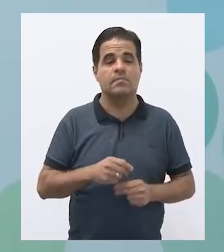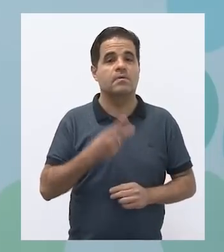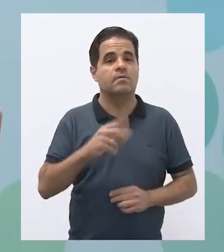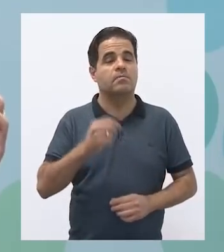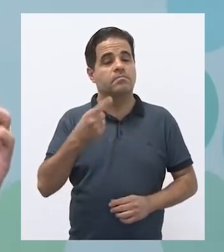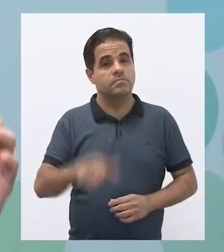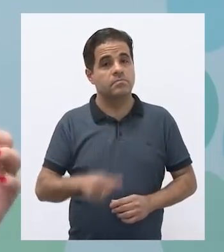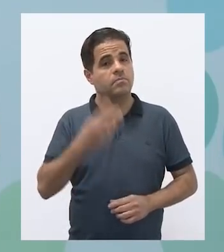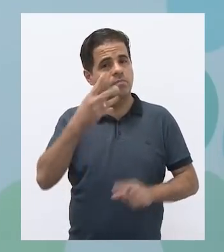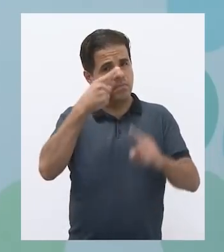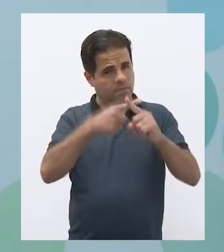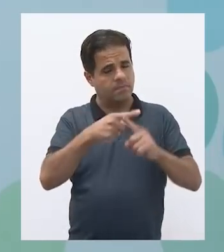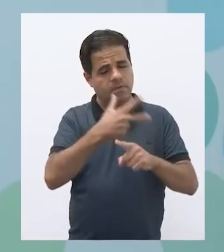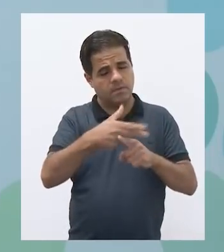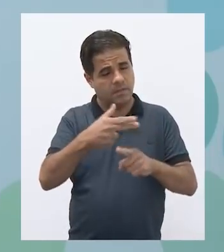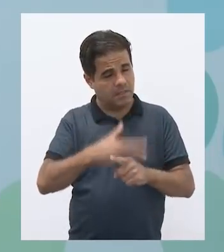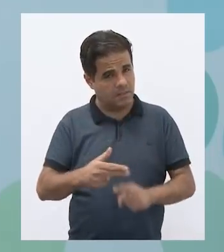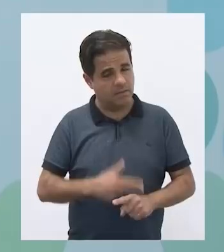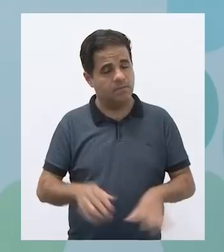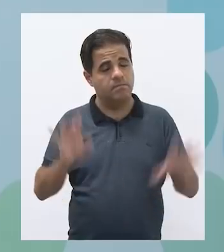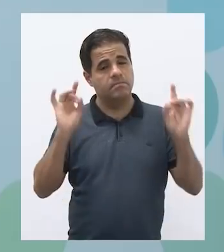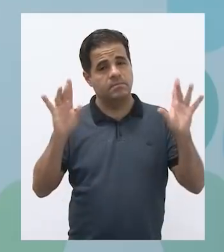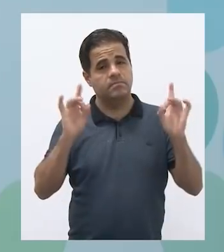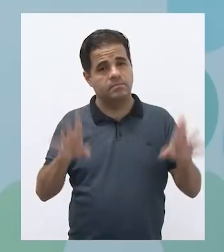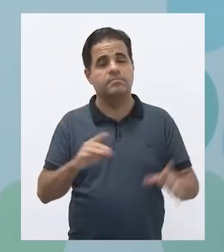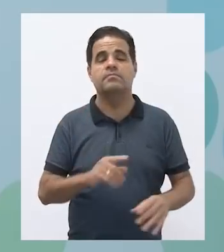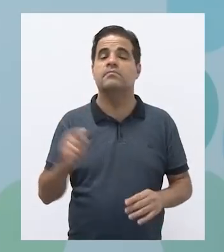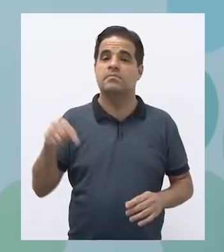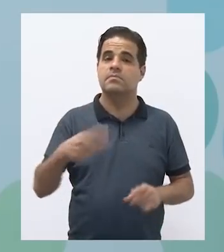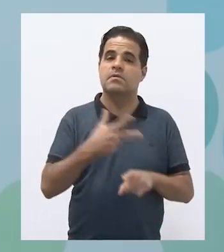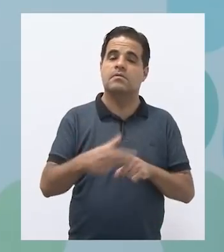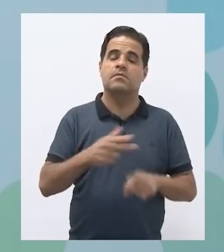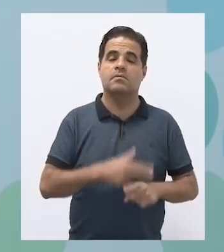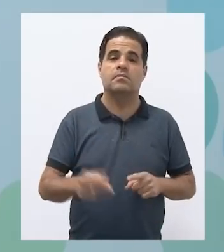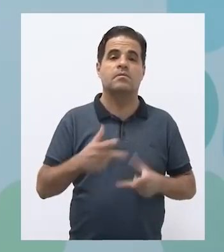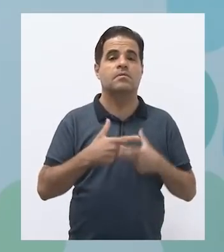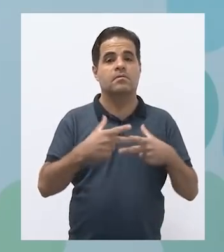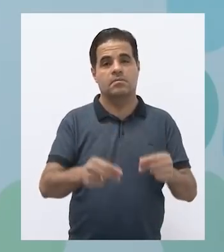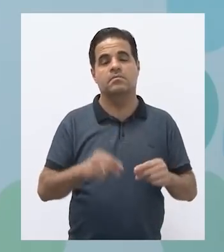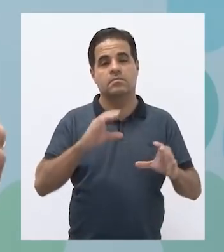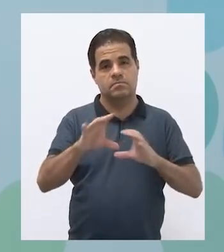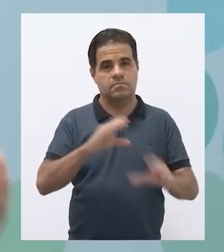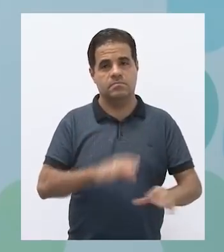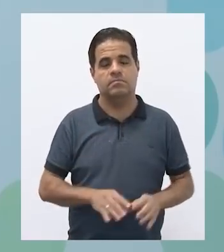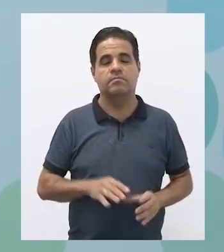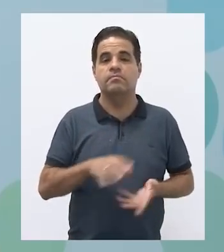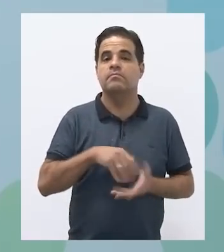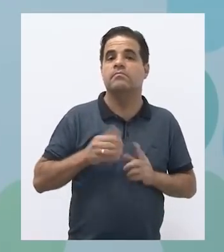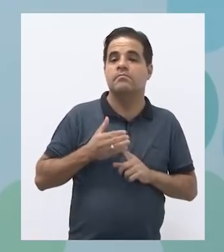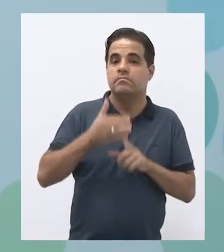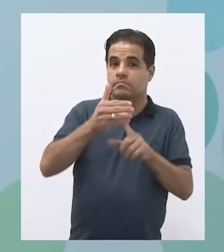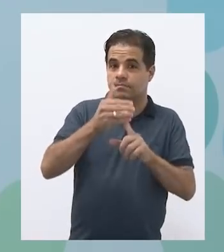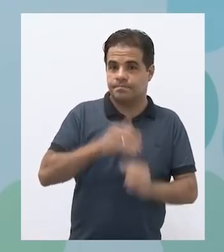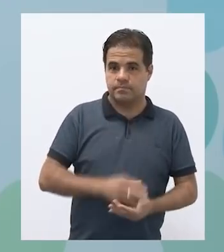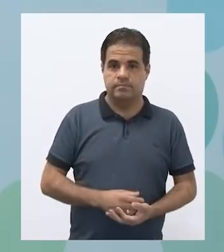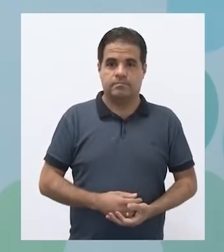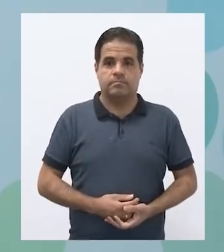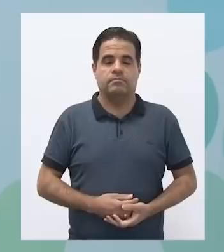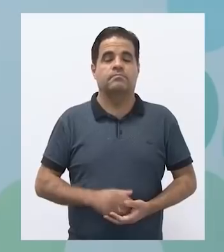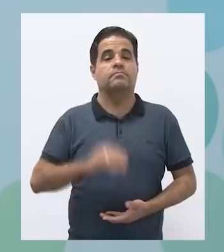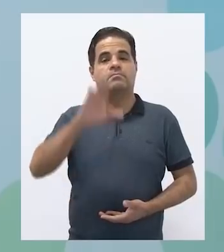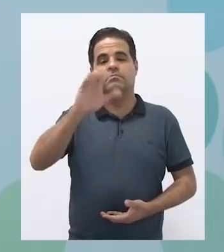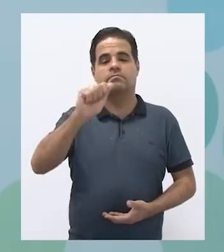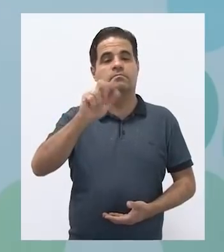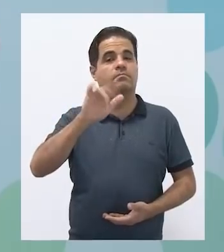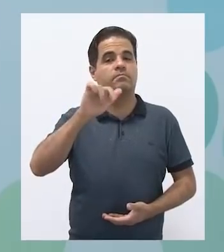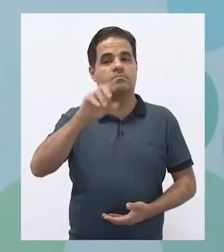2019, 4 vezes vencedor do Prêmio Especialista e vencedor do Prêmio Comunix na categoria Tecnologia.